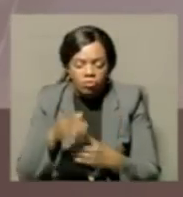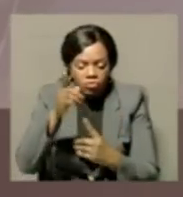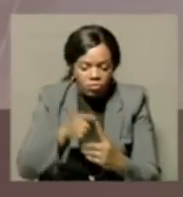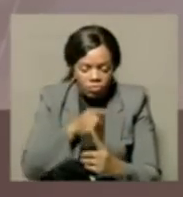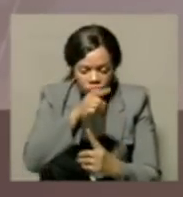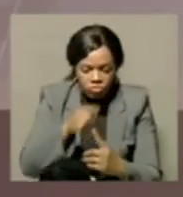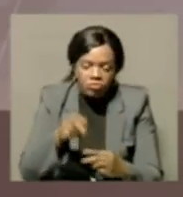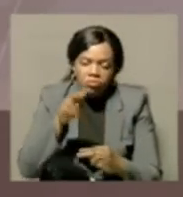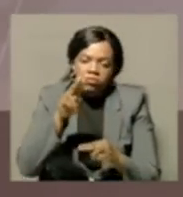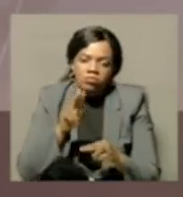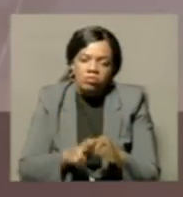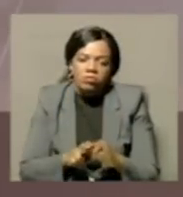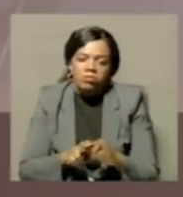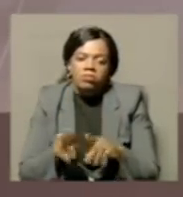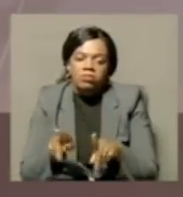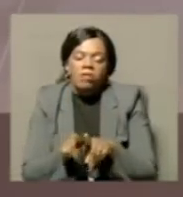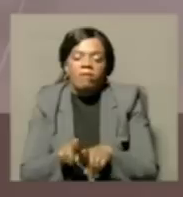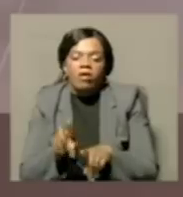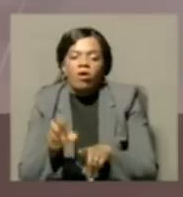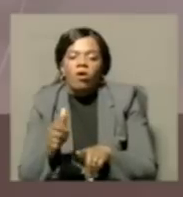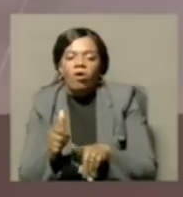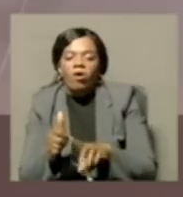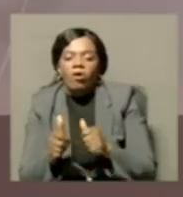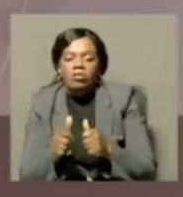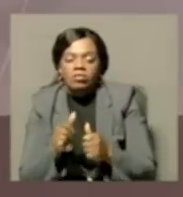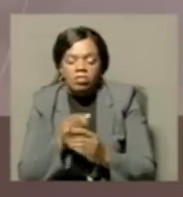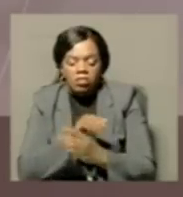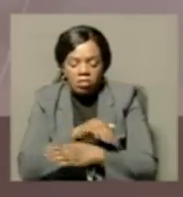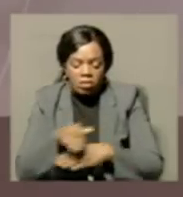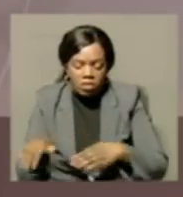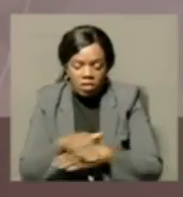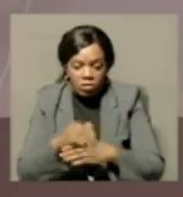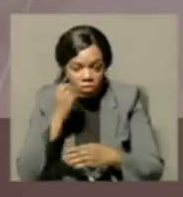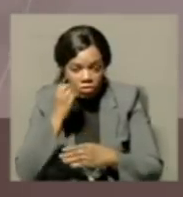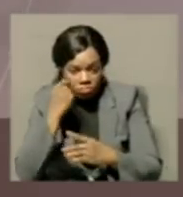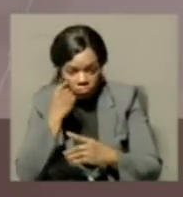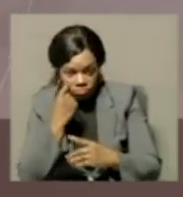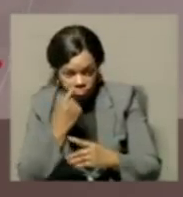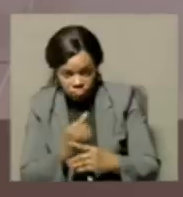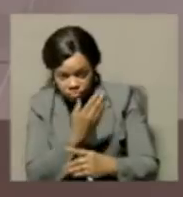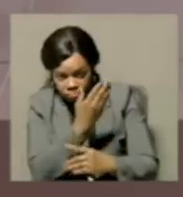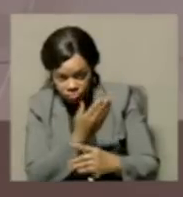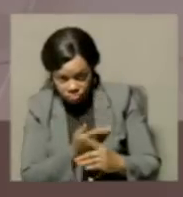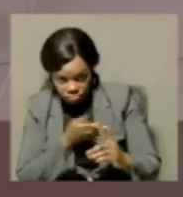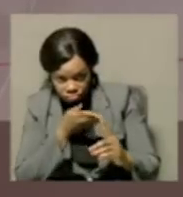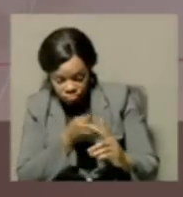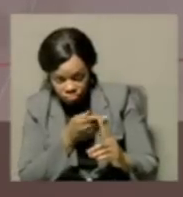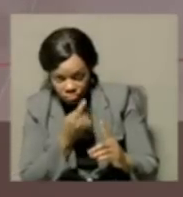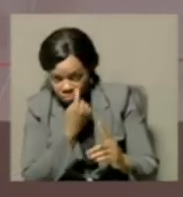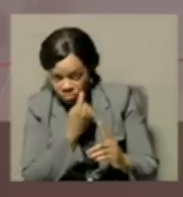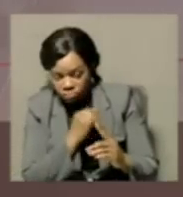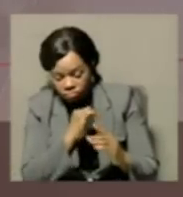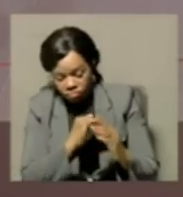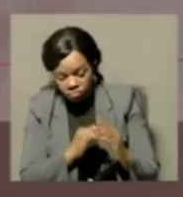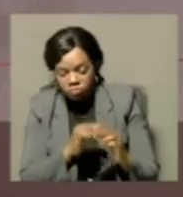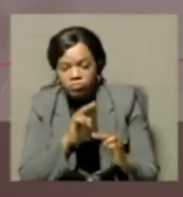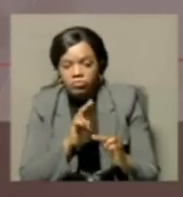da Ponte Molhada, Estrada do Patriota, entrada da Via Expressa até a Estrada Nacional número